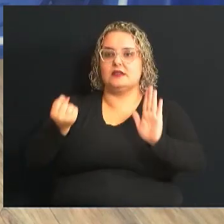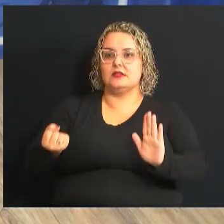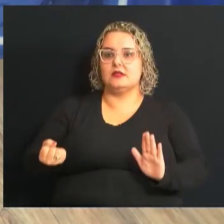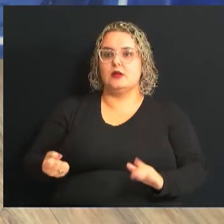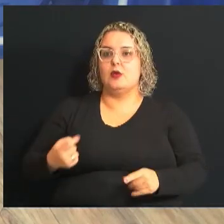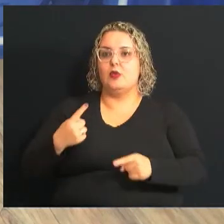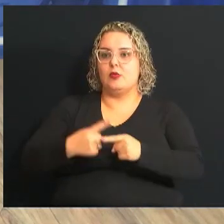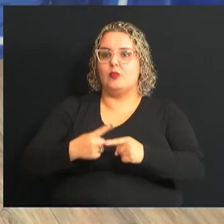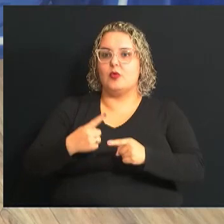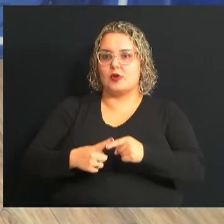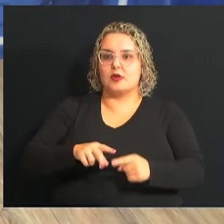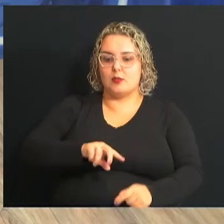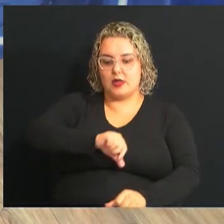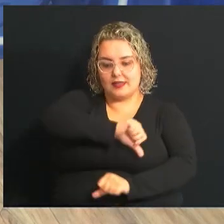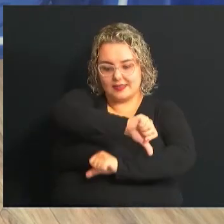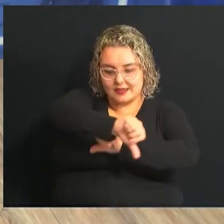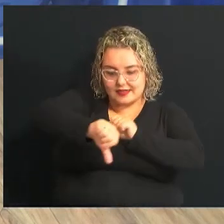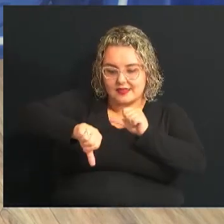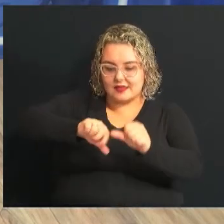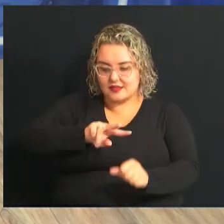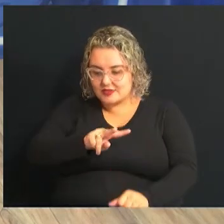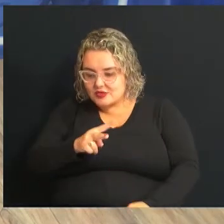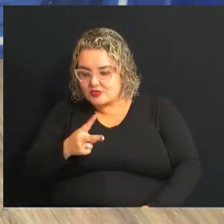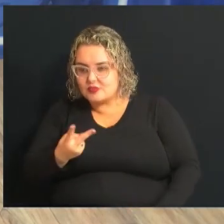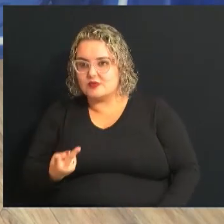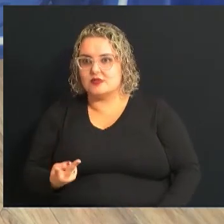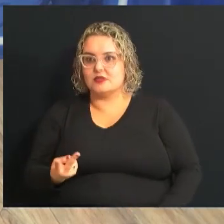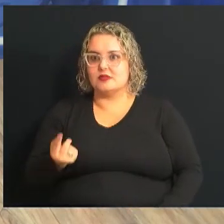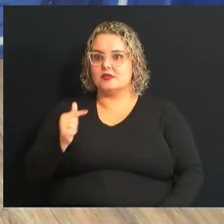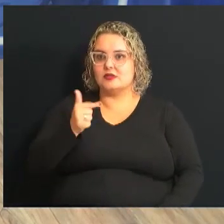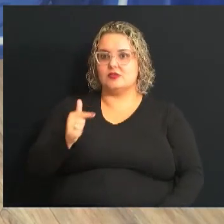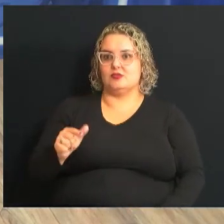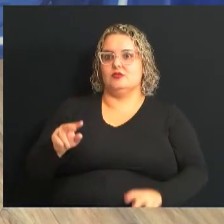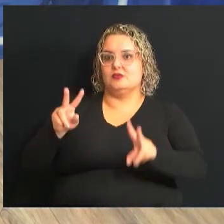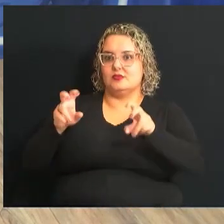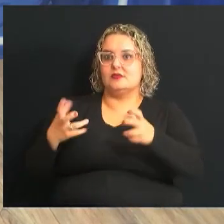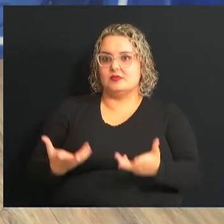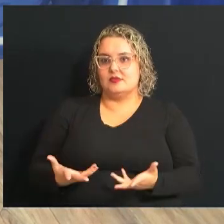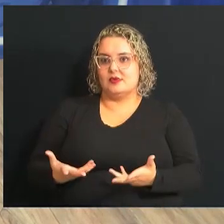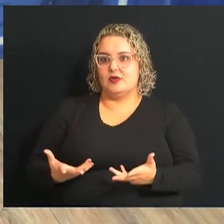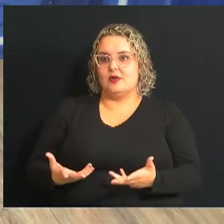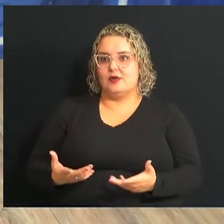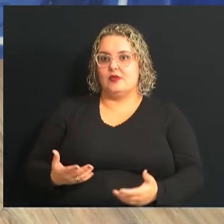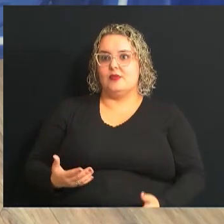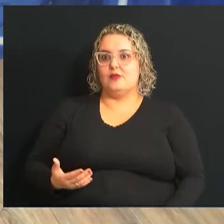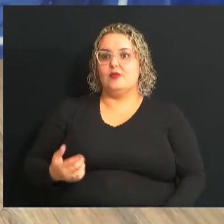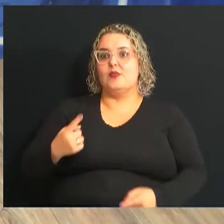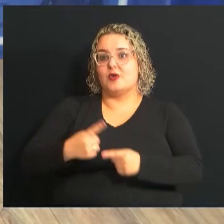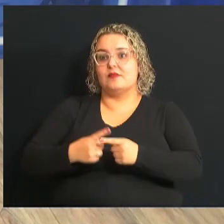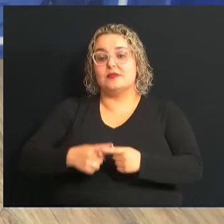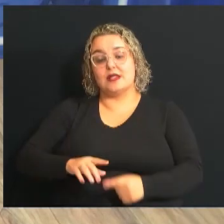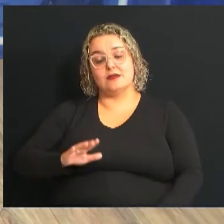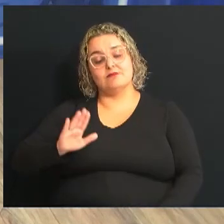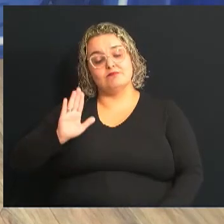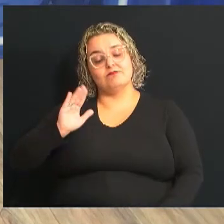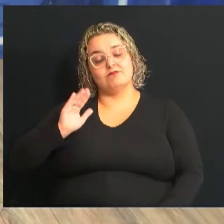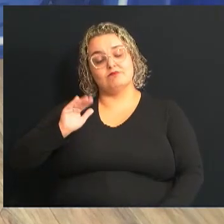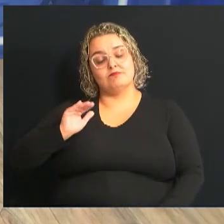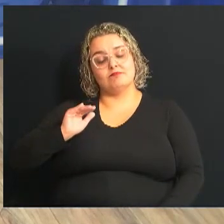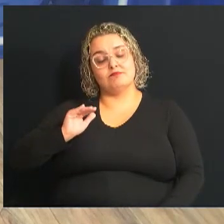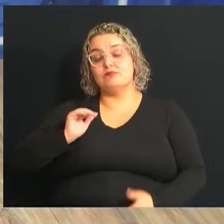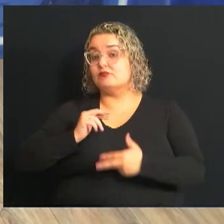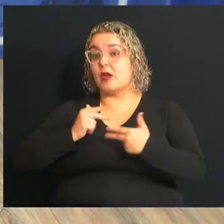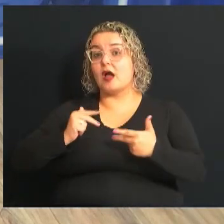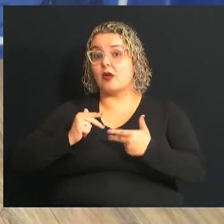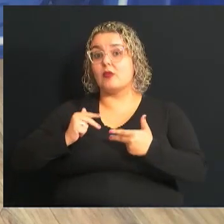uma transformação sem colocar essa palavra no título, porque você está se despedindo de uma coisa que